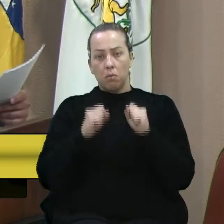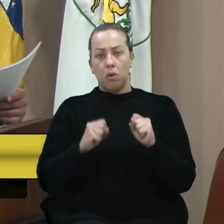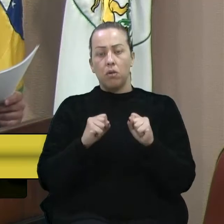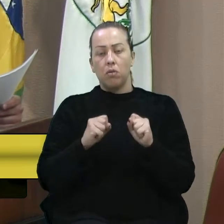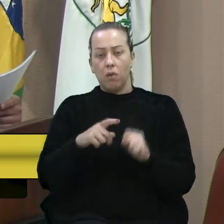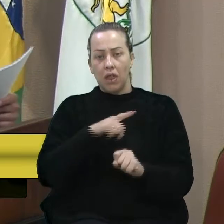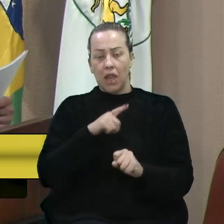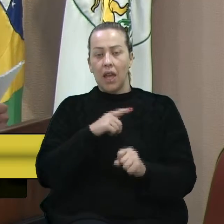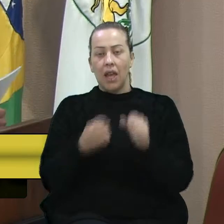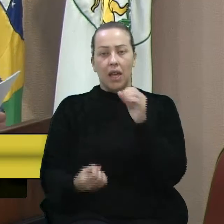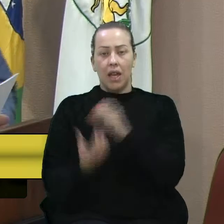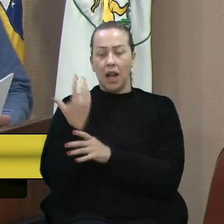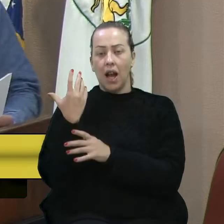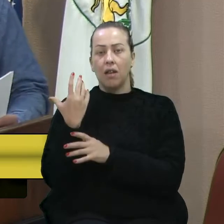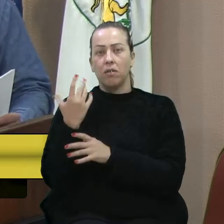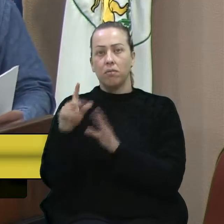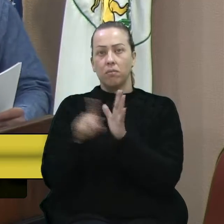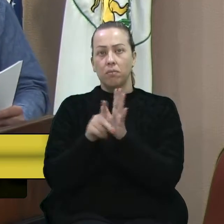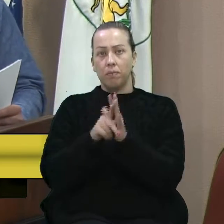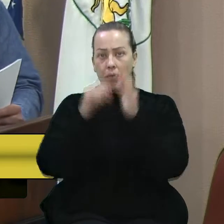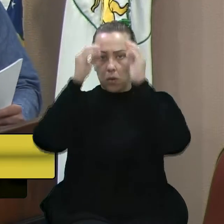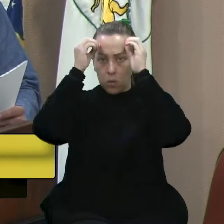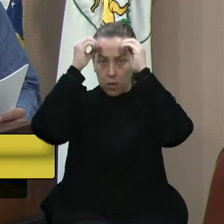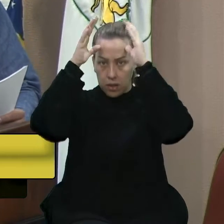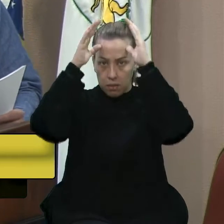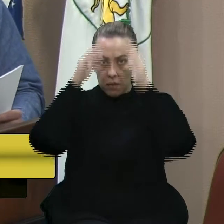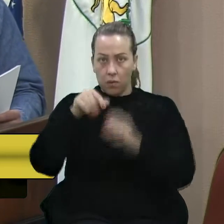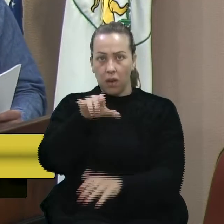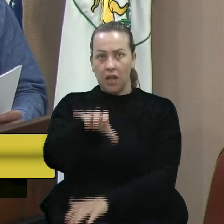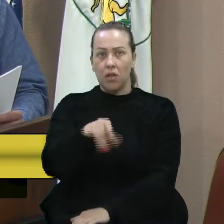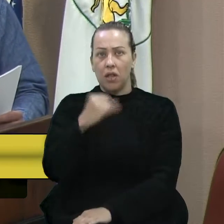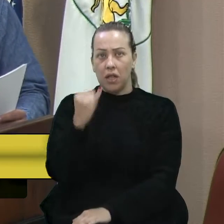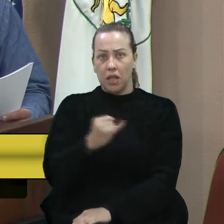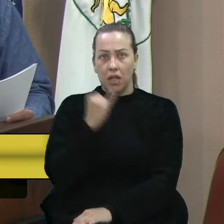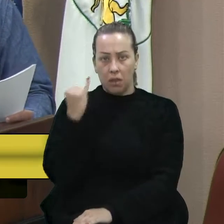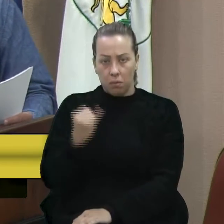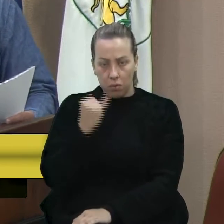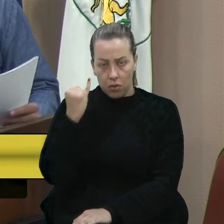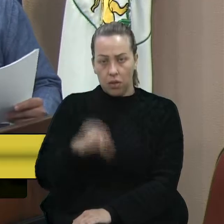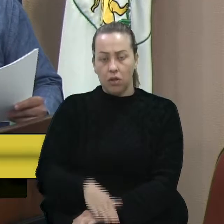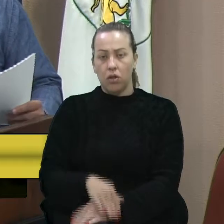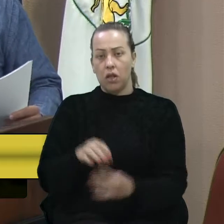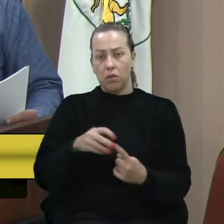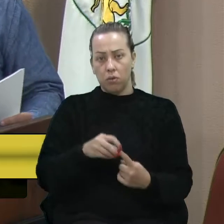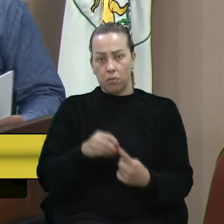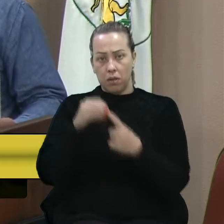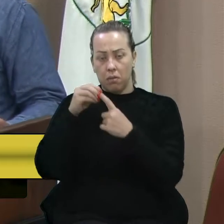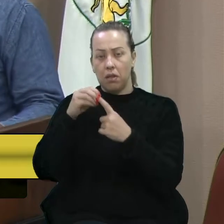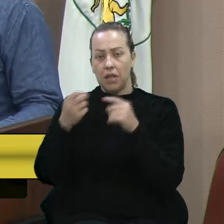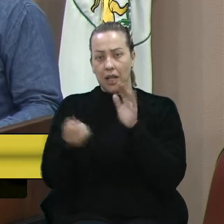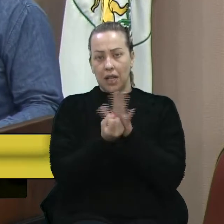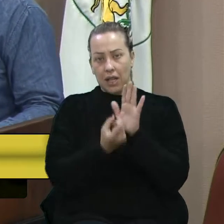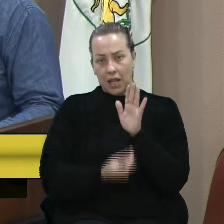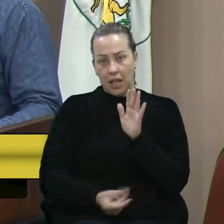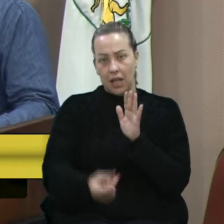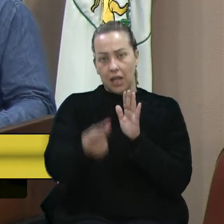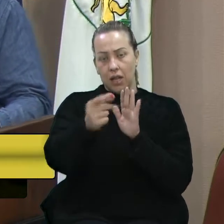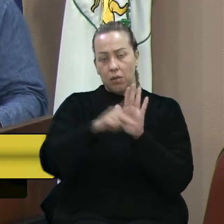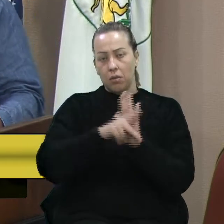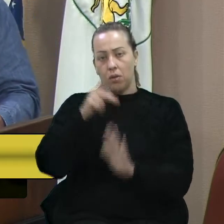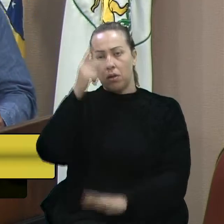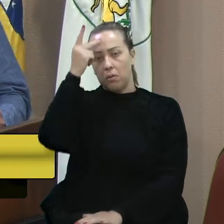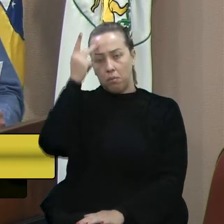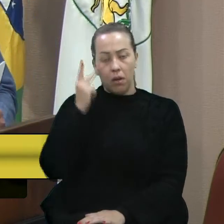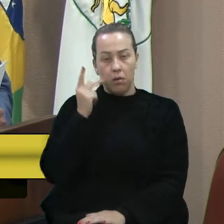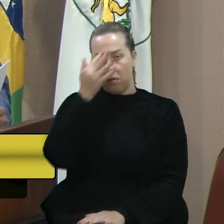formar e construir conhecimento. Acho que isso é muito importante, um dos principais legados do Freire.